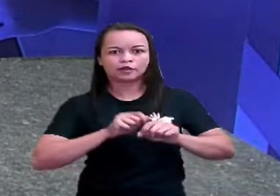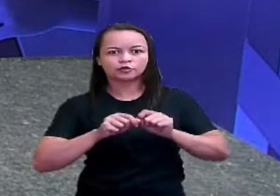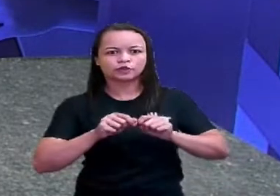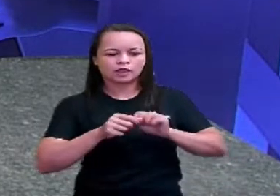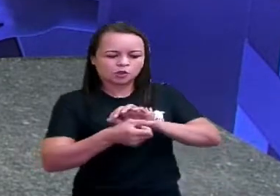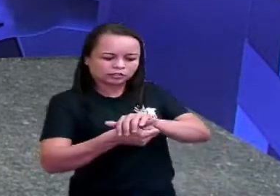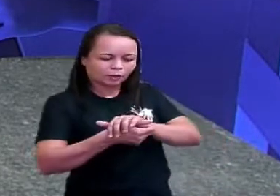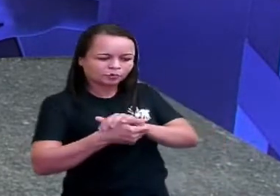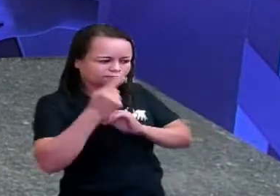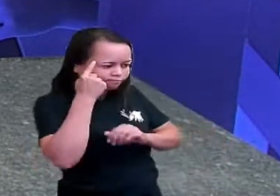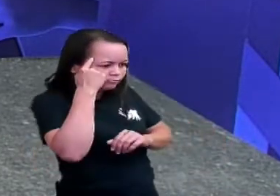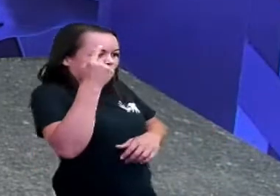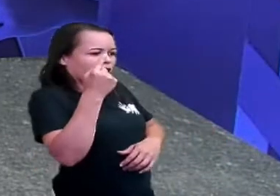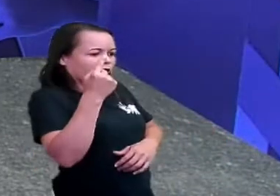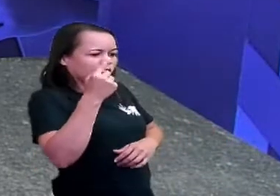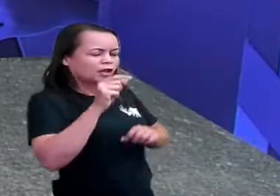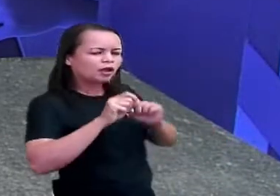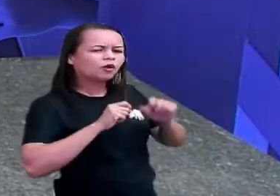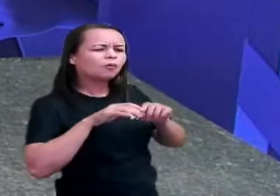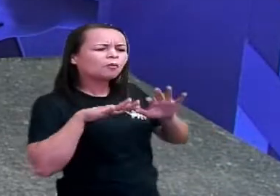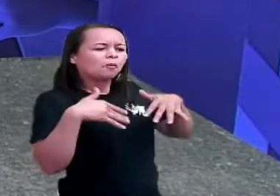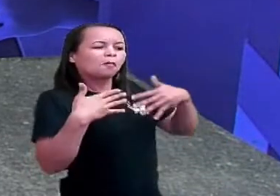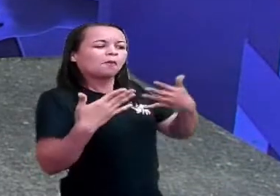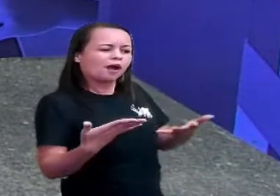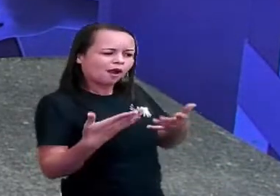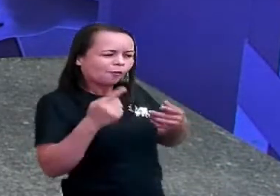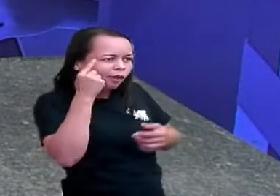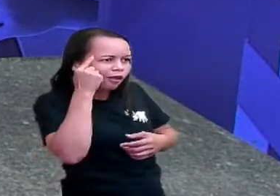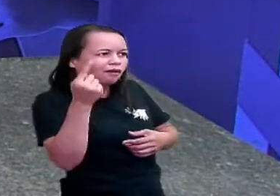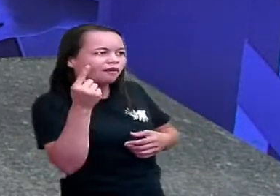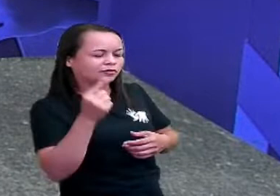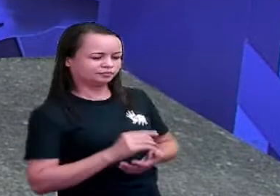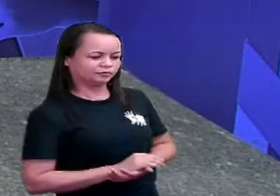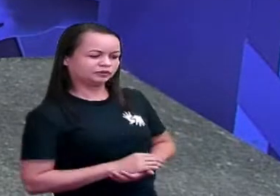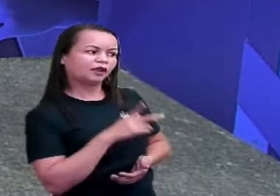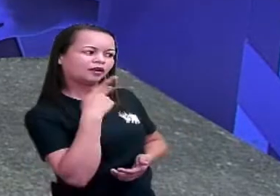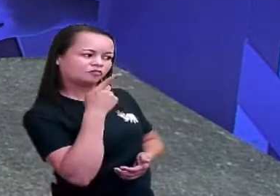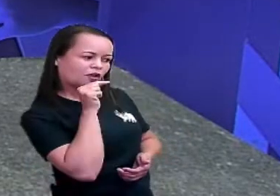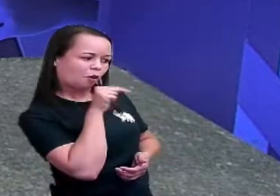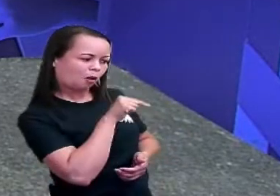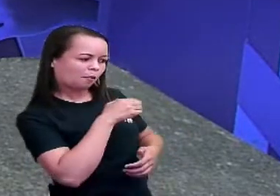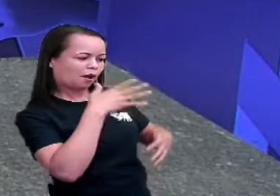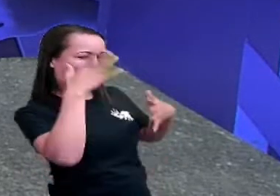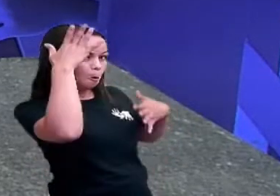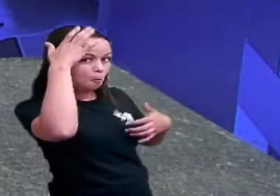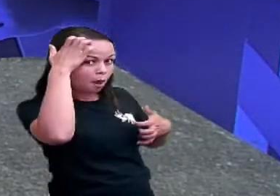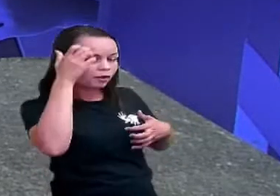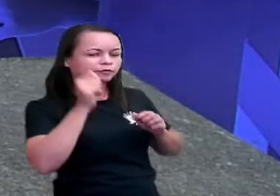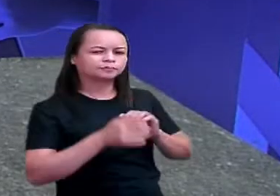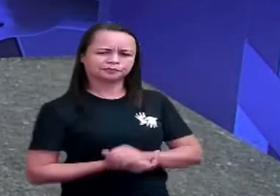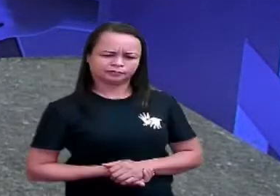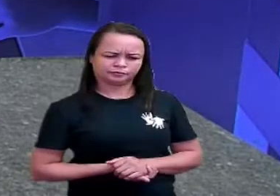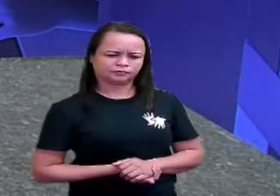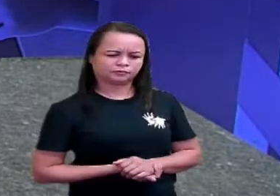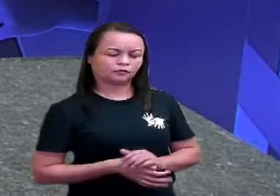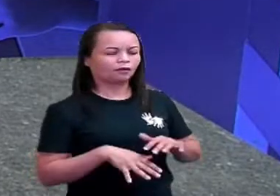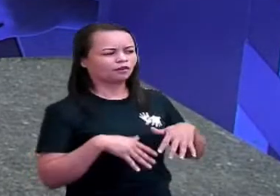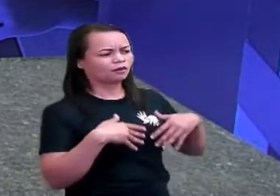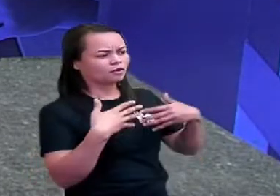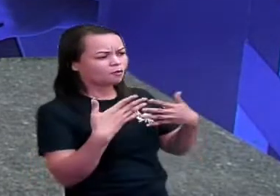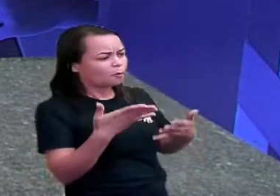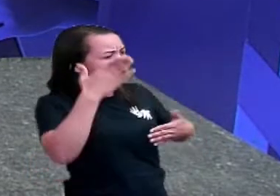ideia. Sabe qual foi a ideia? Ele falou bem para o macaco: oh,